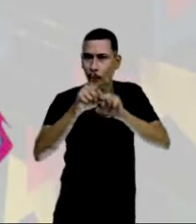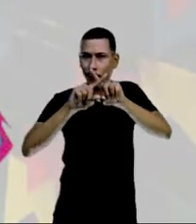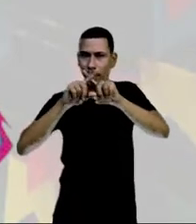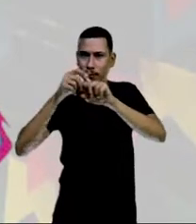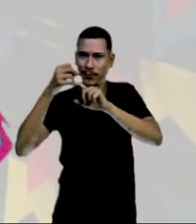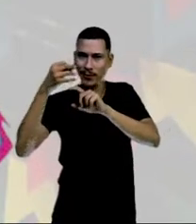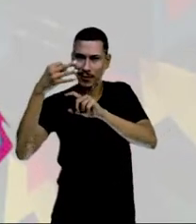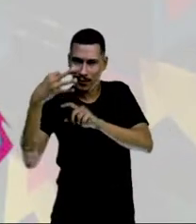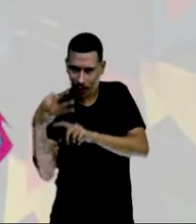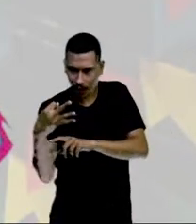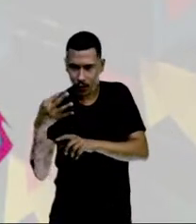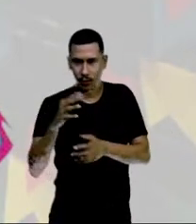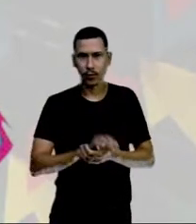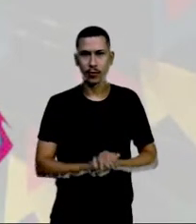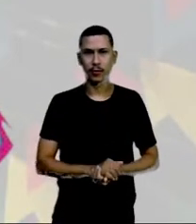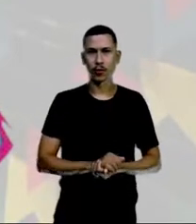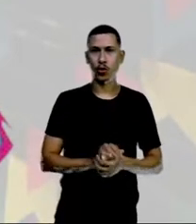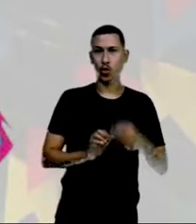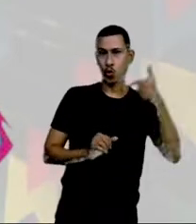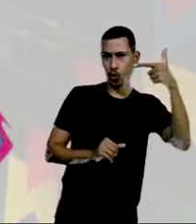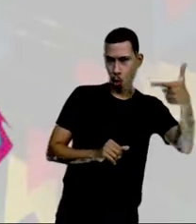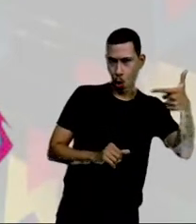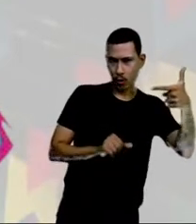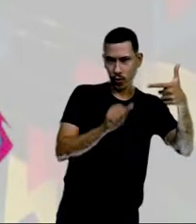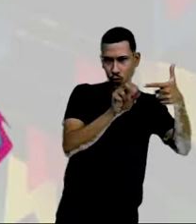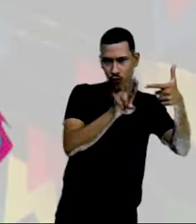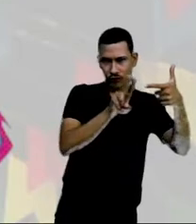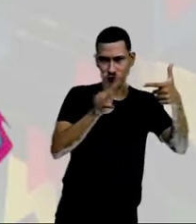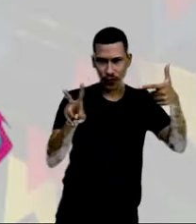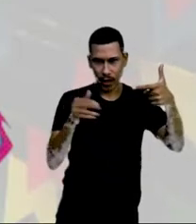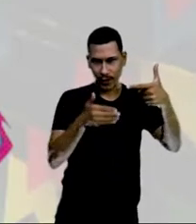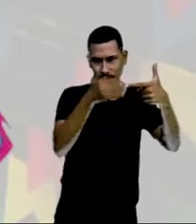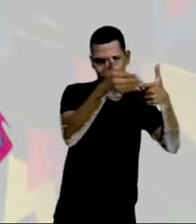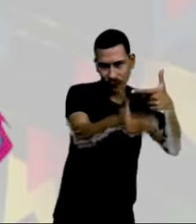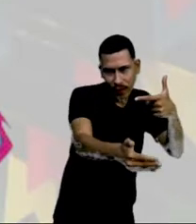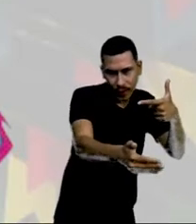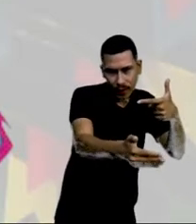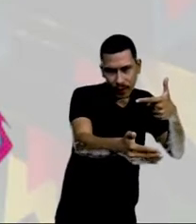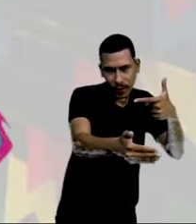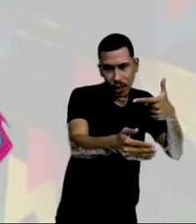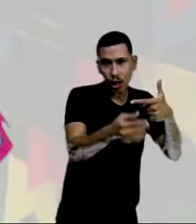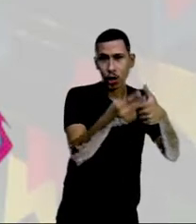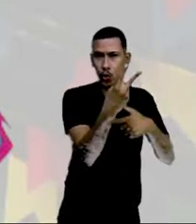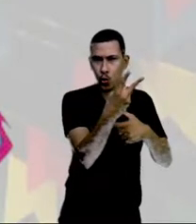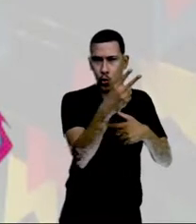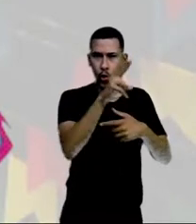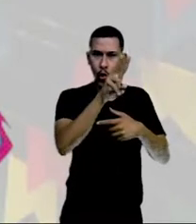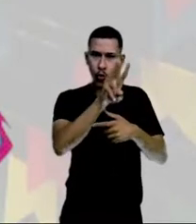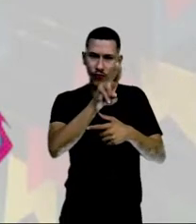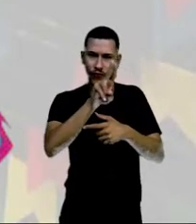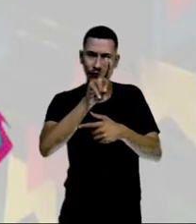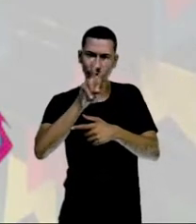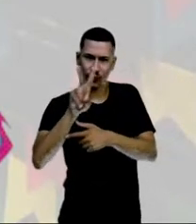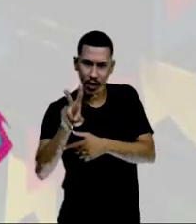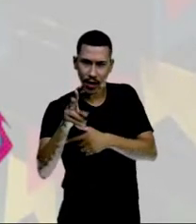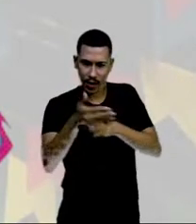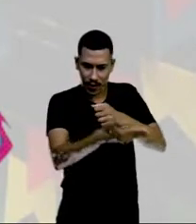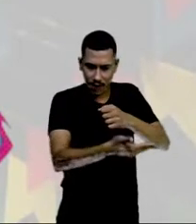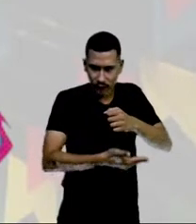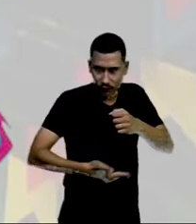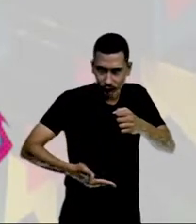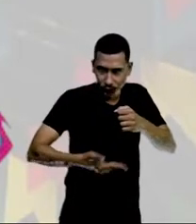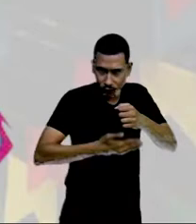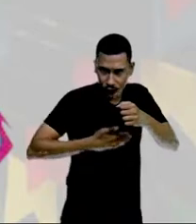tá certo? Duas unidades de volume na frente, duas de fundo e